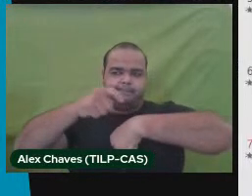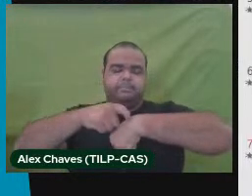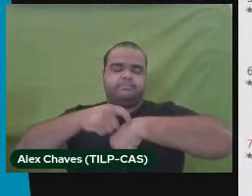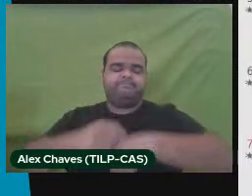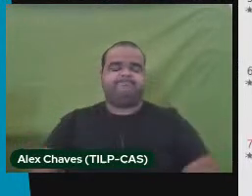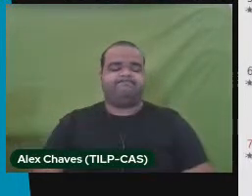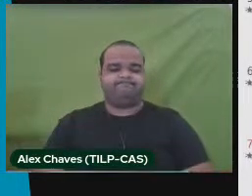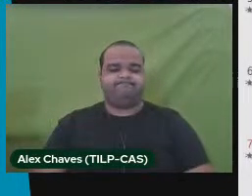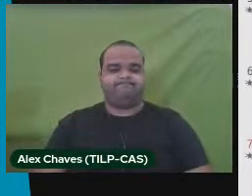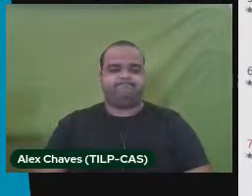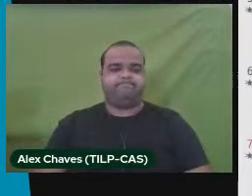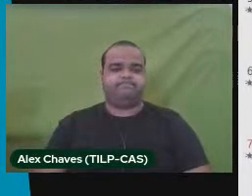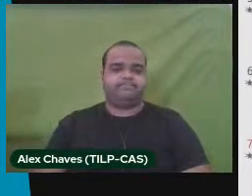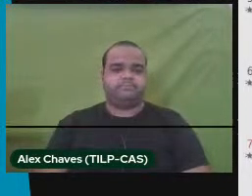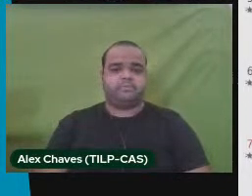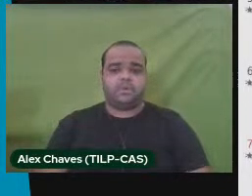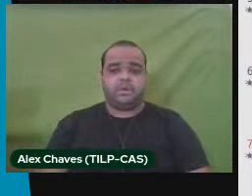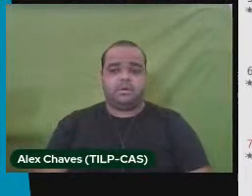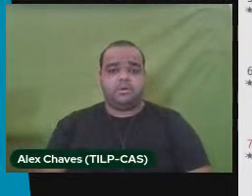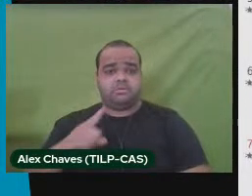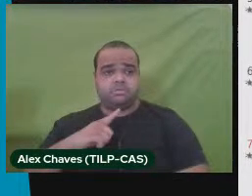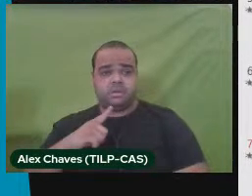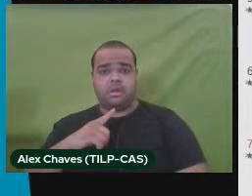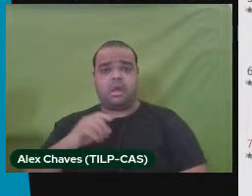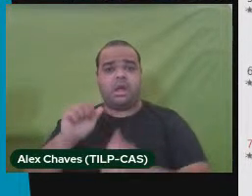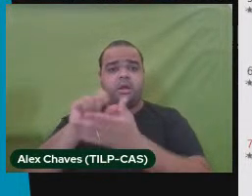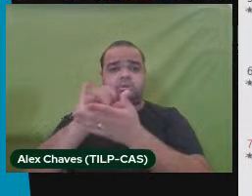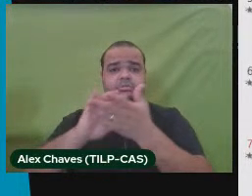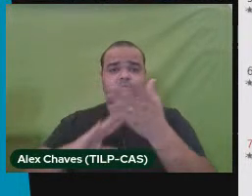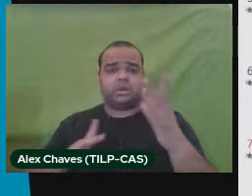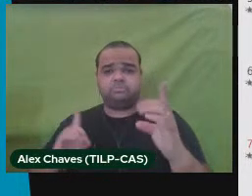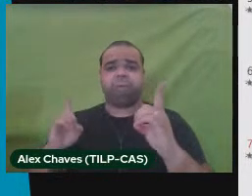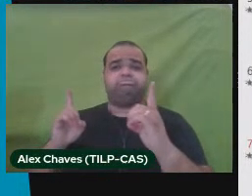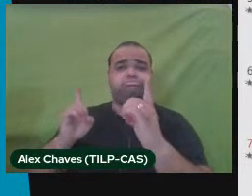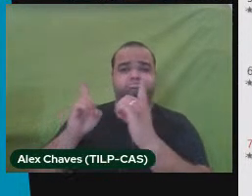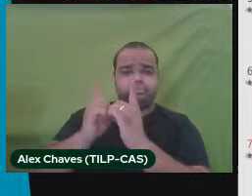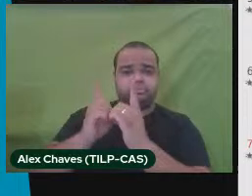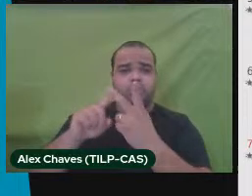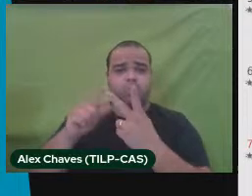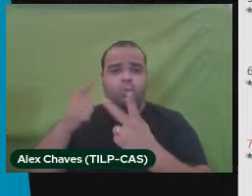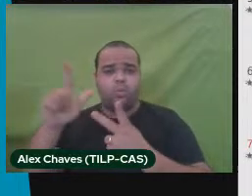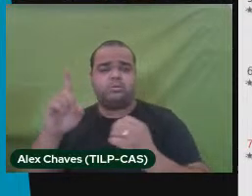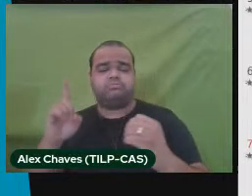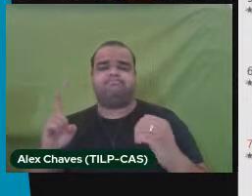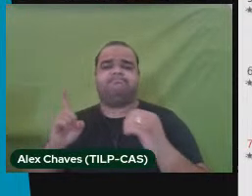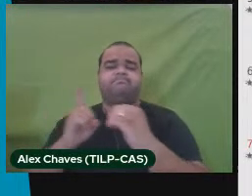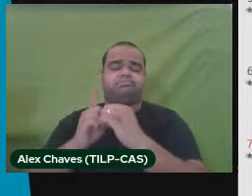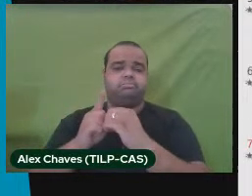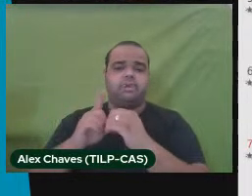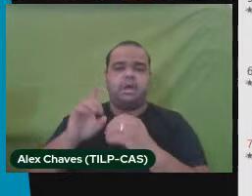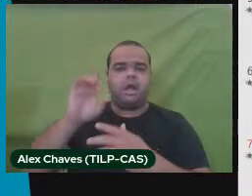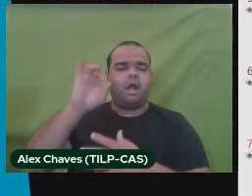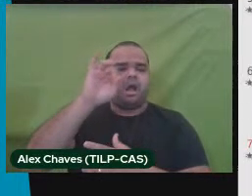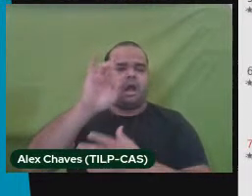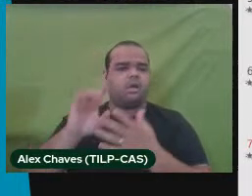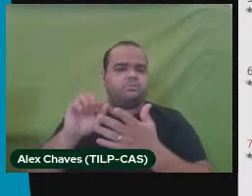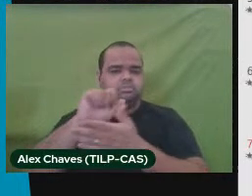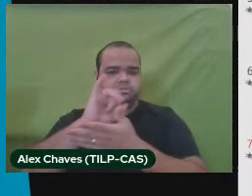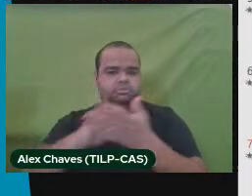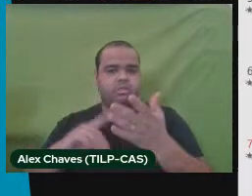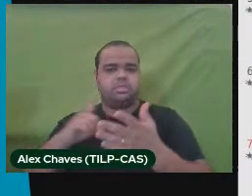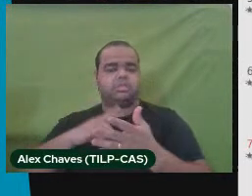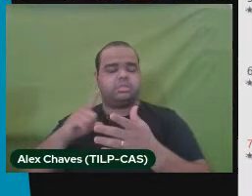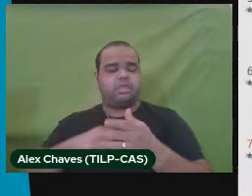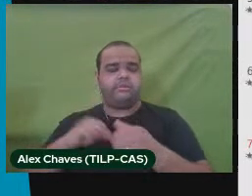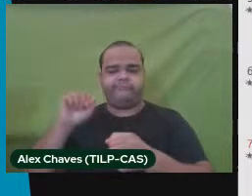Uma hora com atividades síncronas e outras assíncronas. E a cada atividade é uma ação